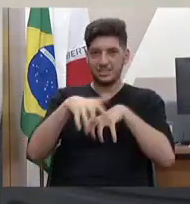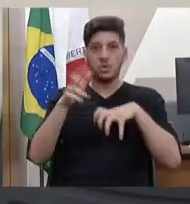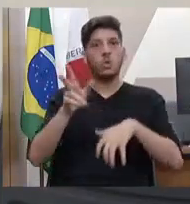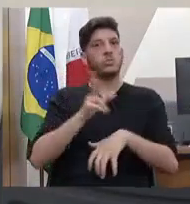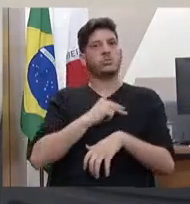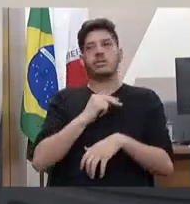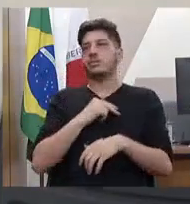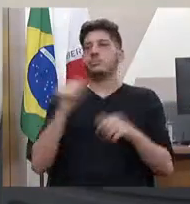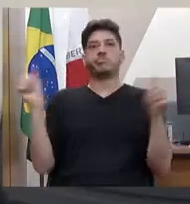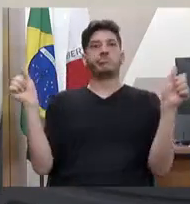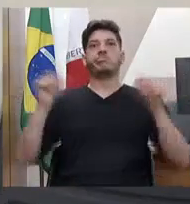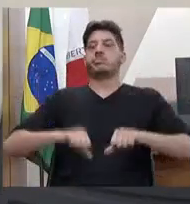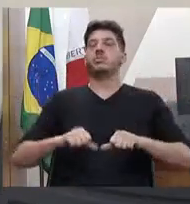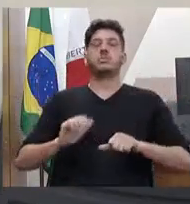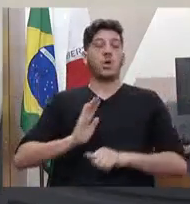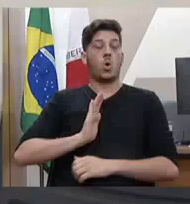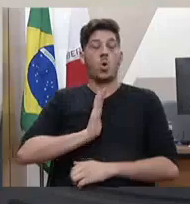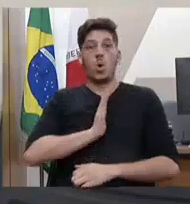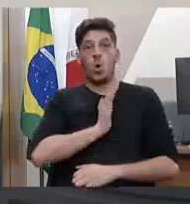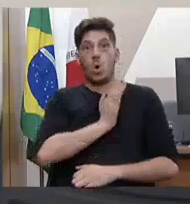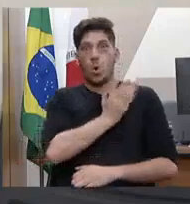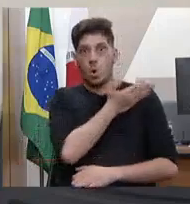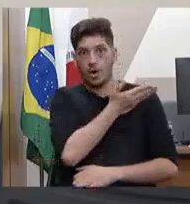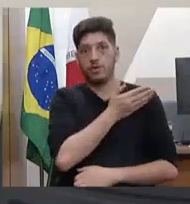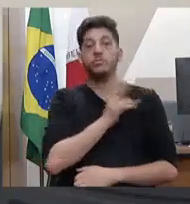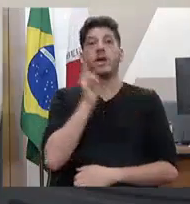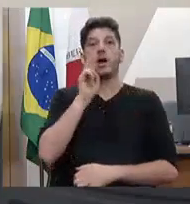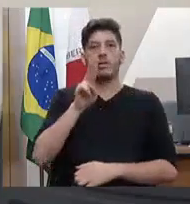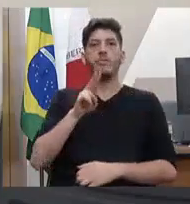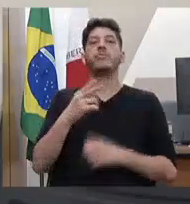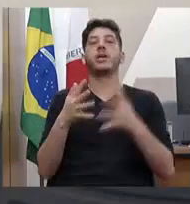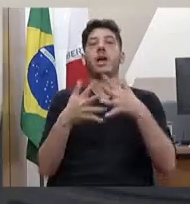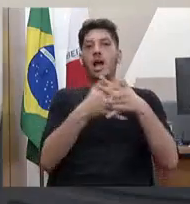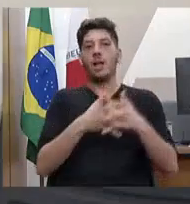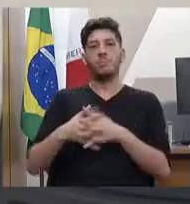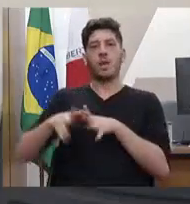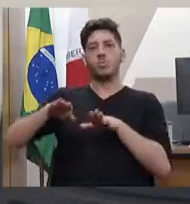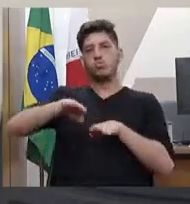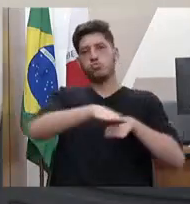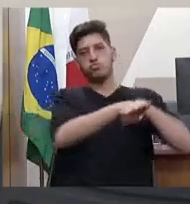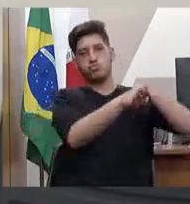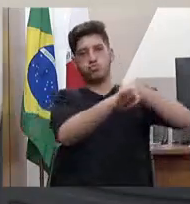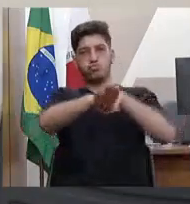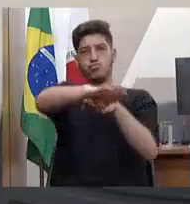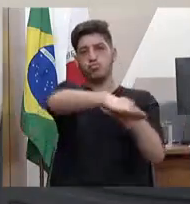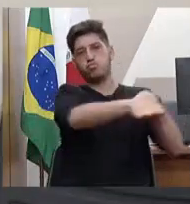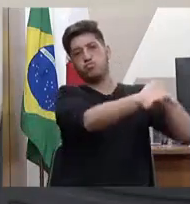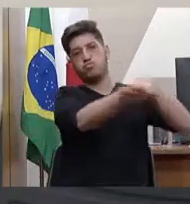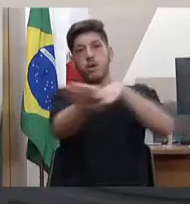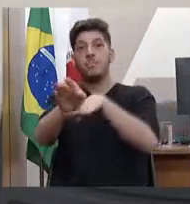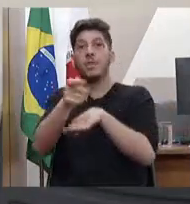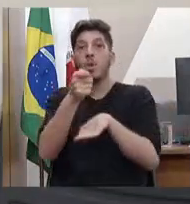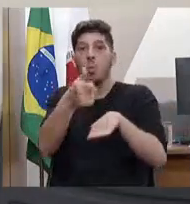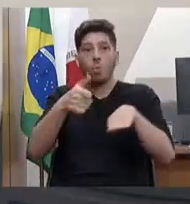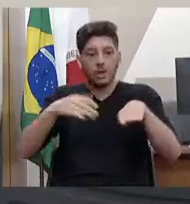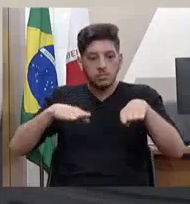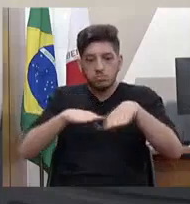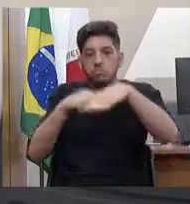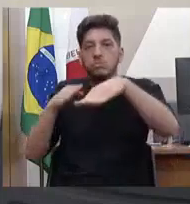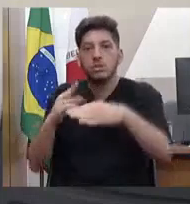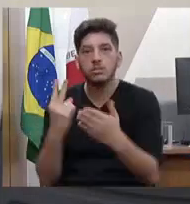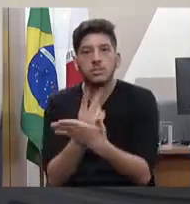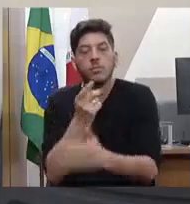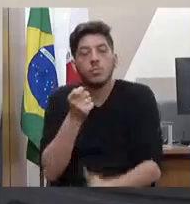barbaridade Eu já vi carreta fazendo L na minha frente quase batendo em tanque de combustível E eles vêm no Eu já vi